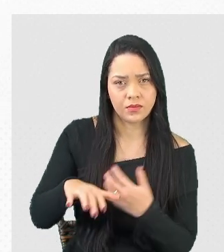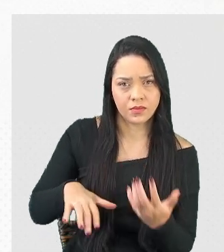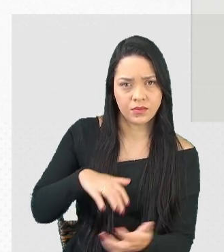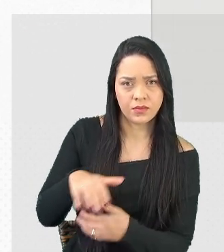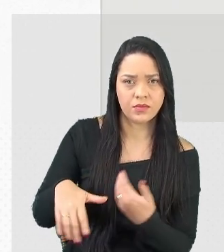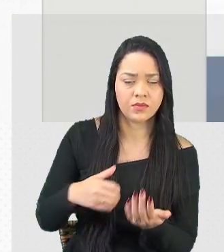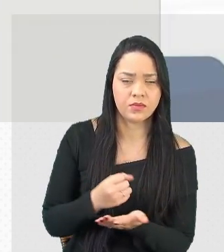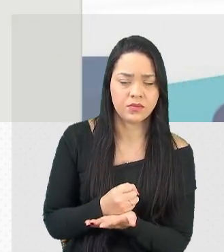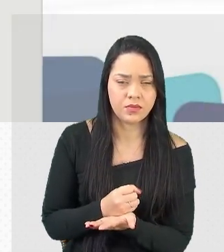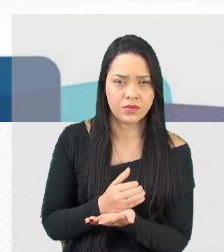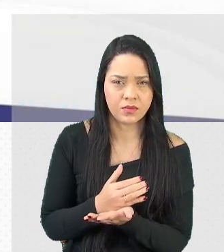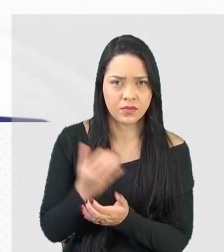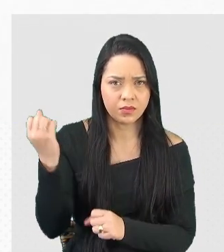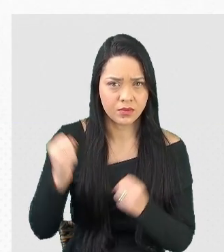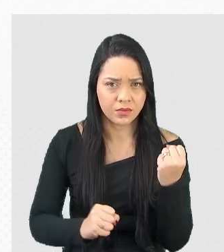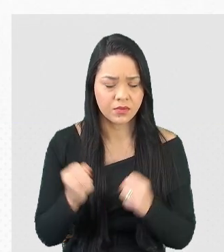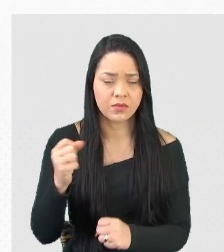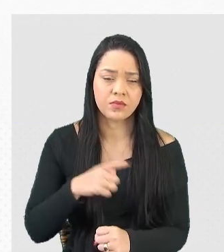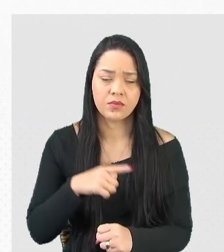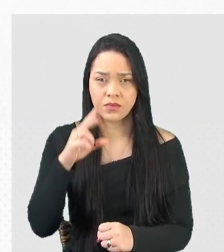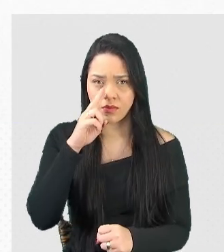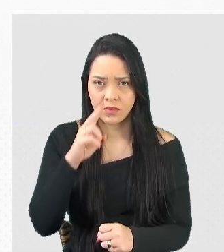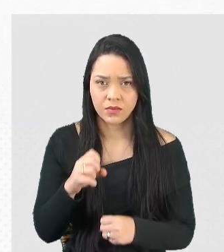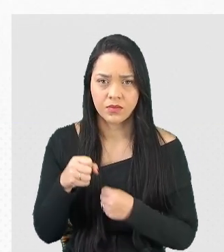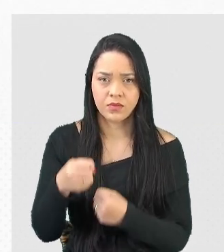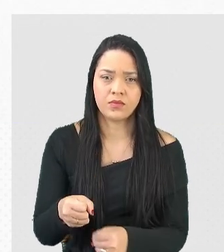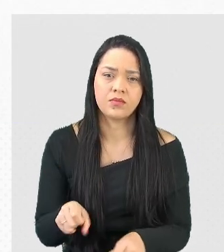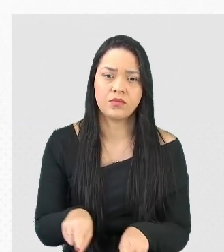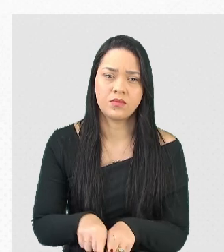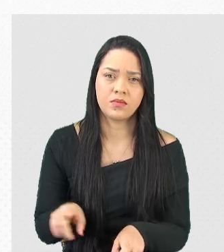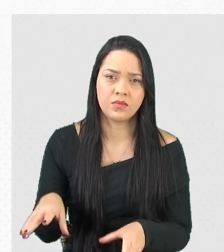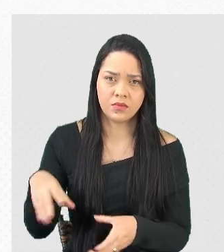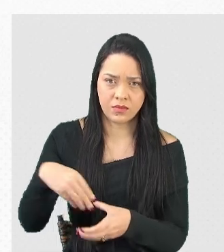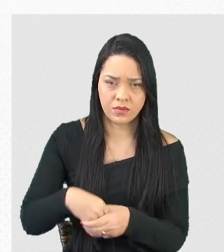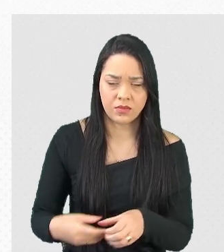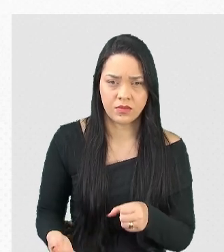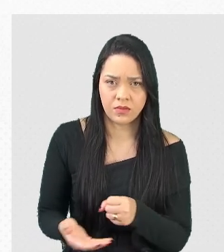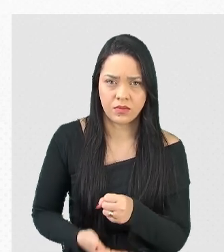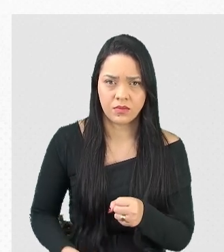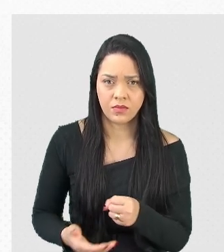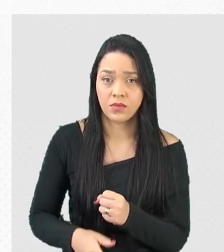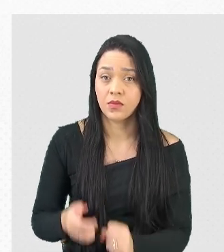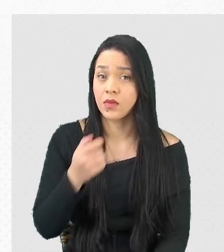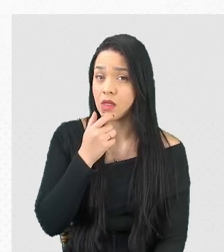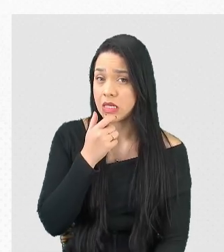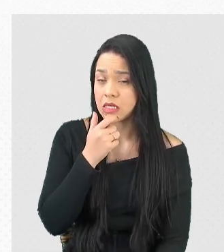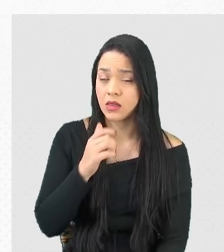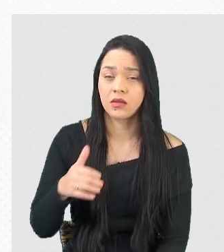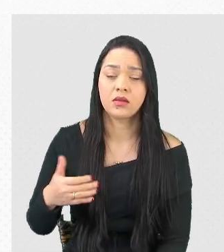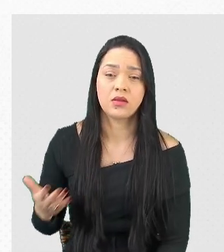desse pioneirismo inglês. E aí o avanço dela, né, é muito importante porque ela vai